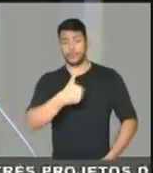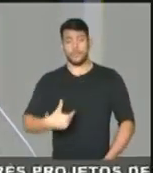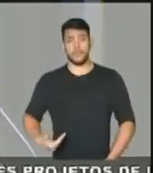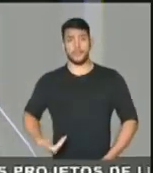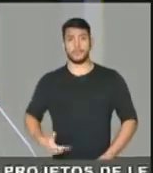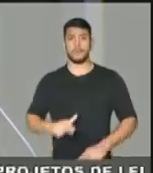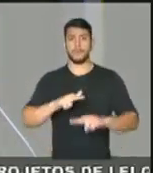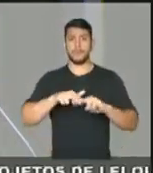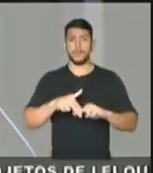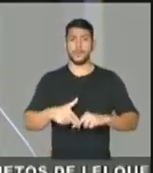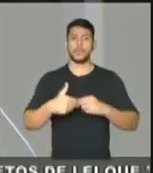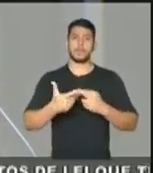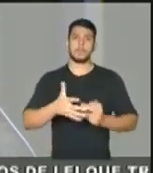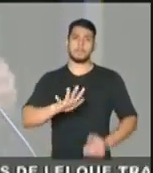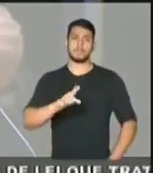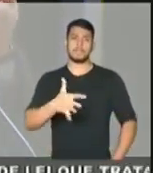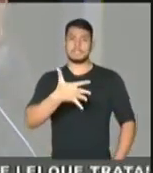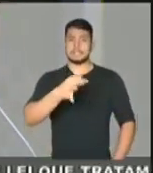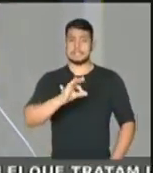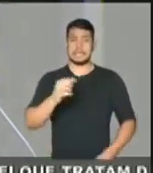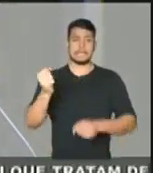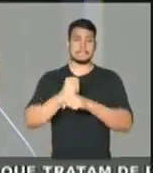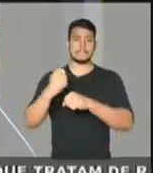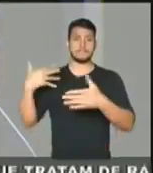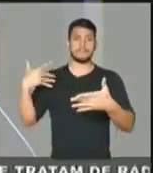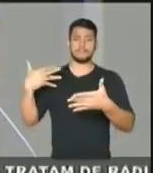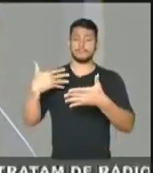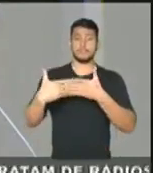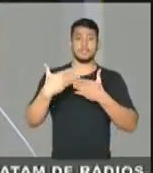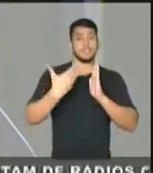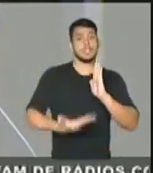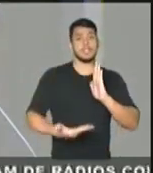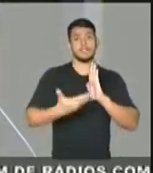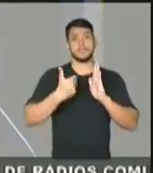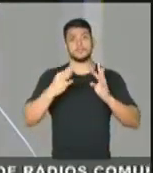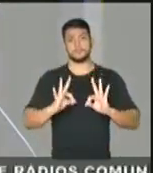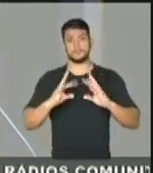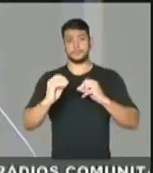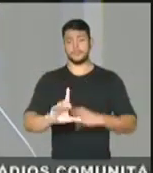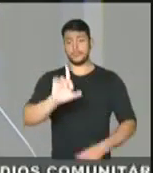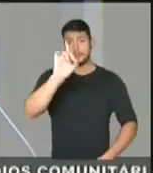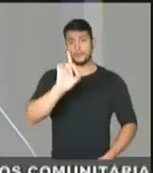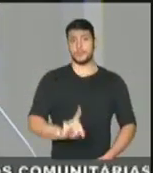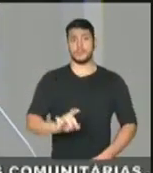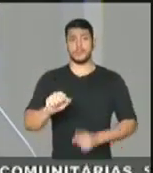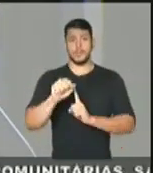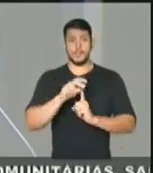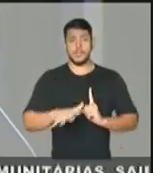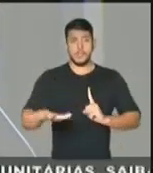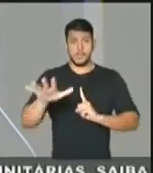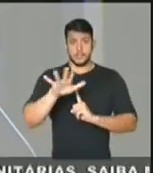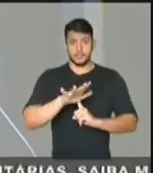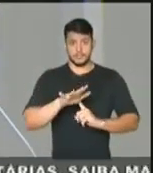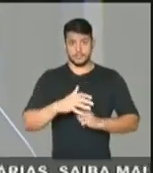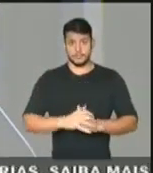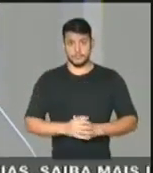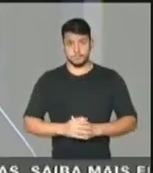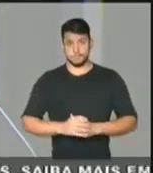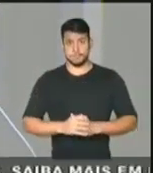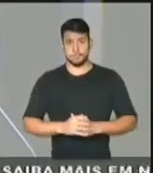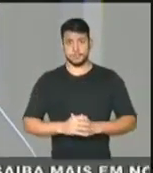ao longo das últimas décadas, todos os direitos sociais dos chilenos. Um